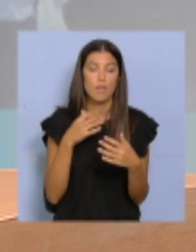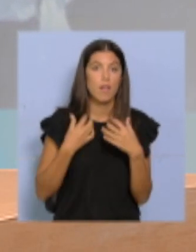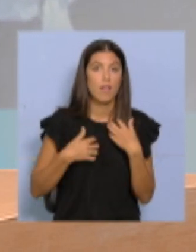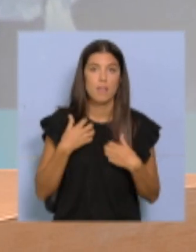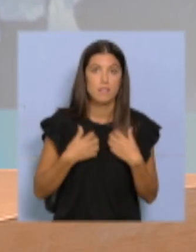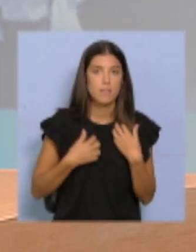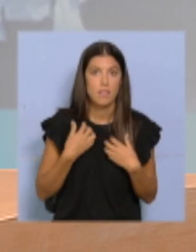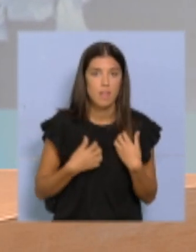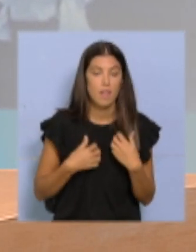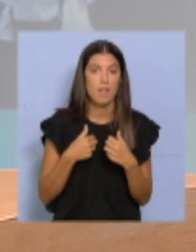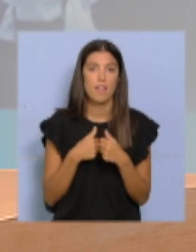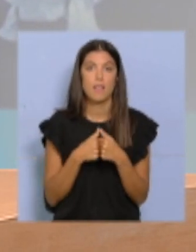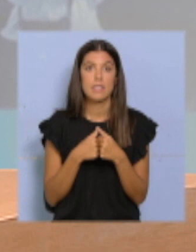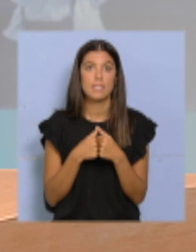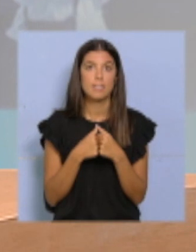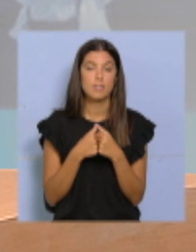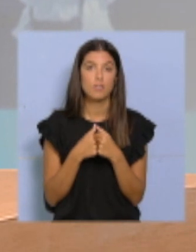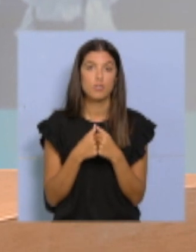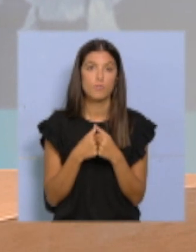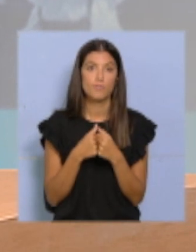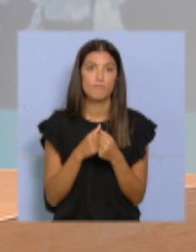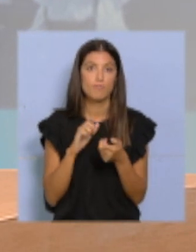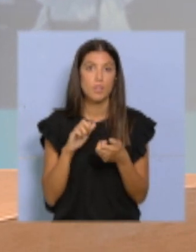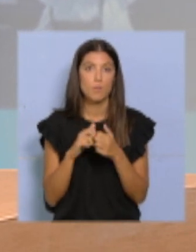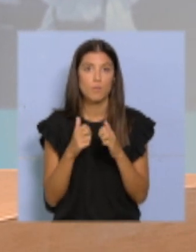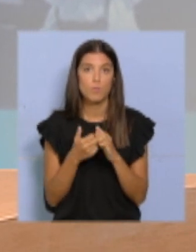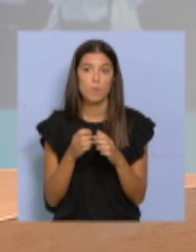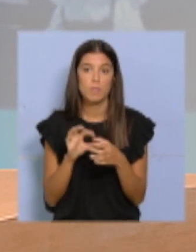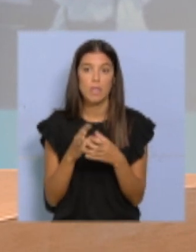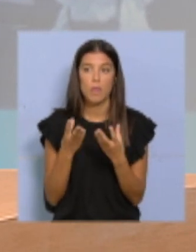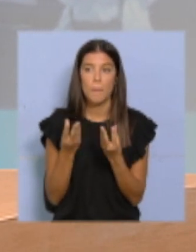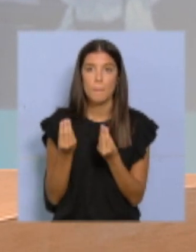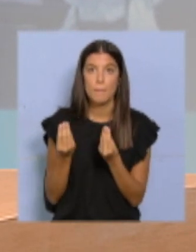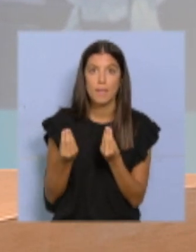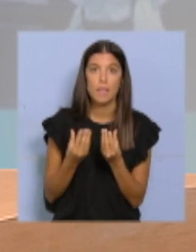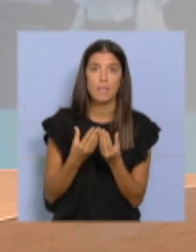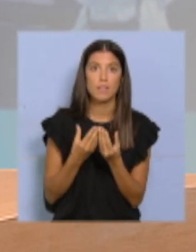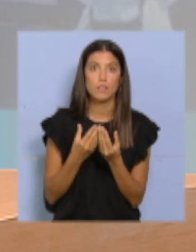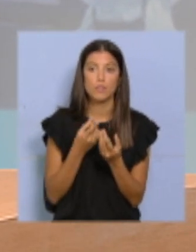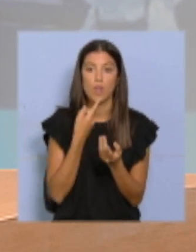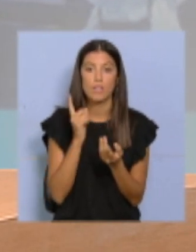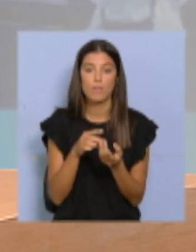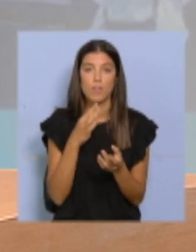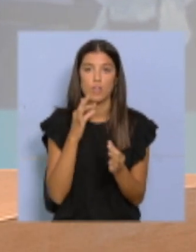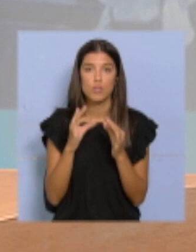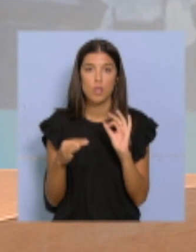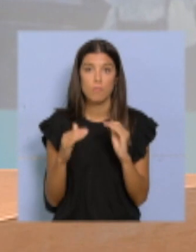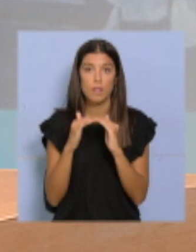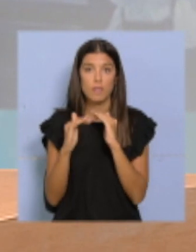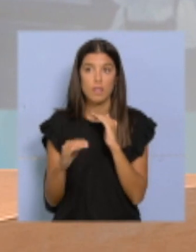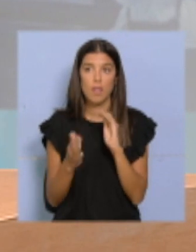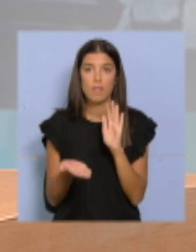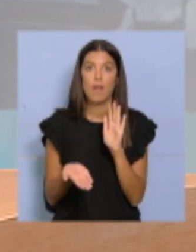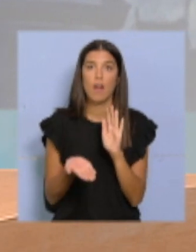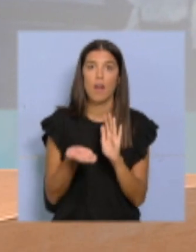aquele problema que depois, relativamente aos medos e afins de um regresso à normalidade, tudo isso aumentou, de